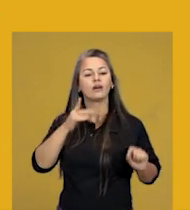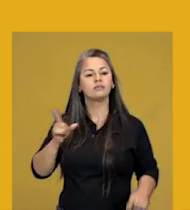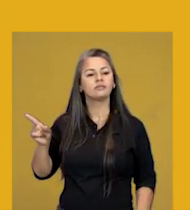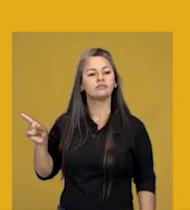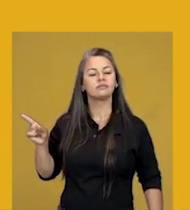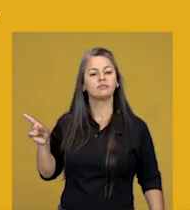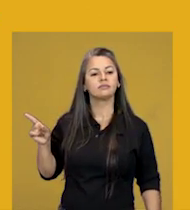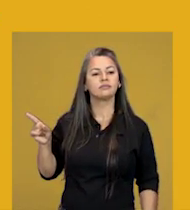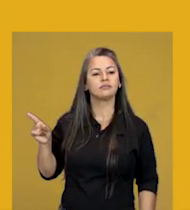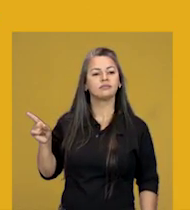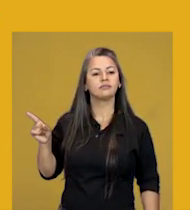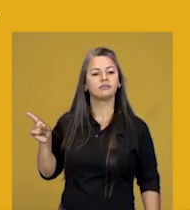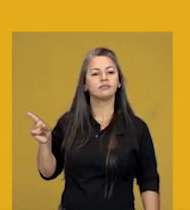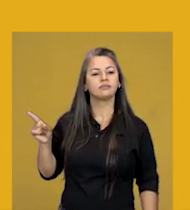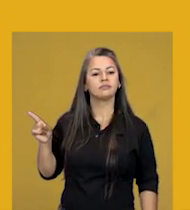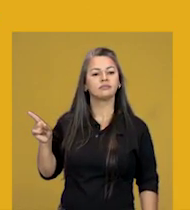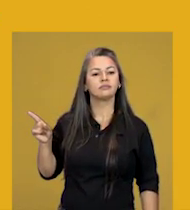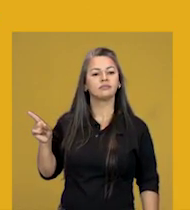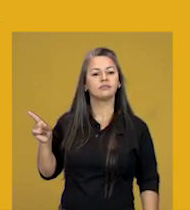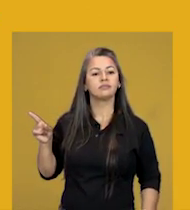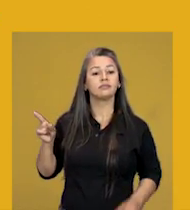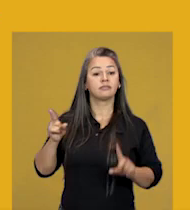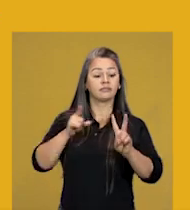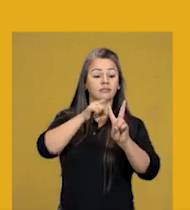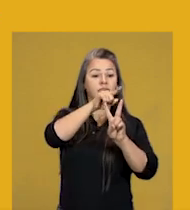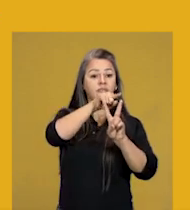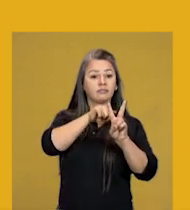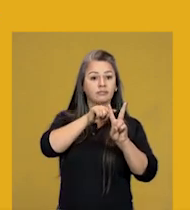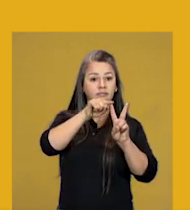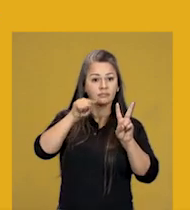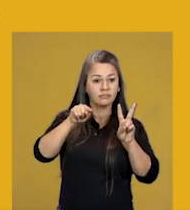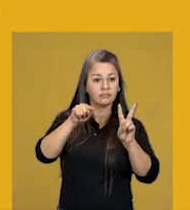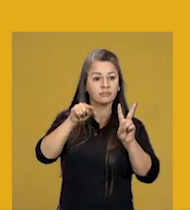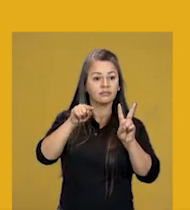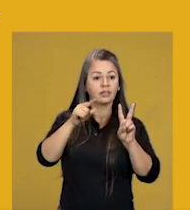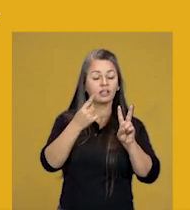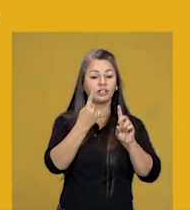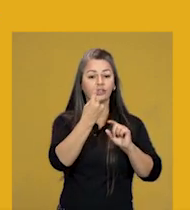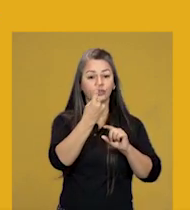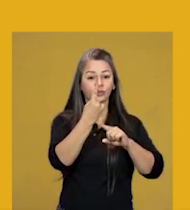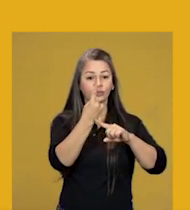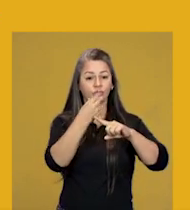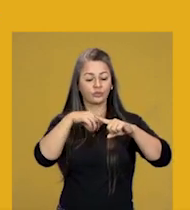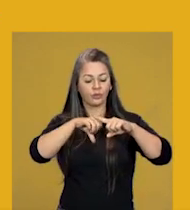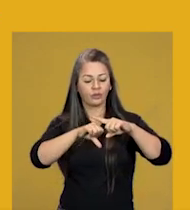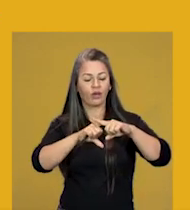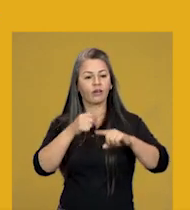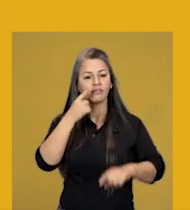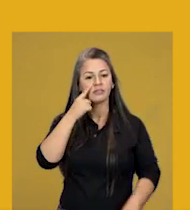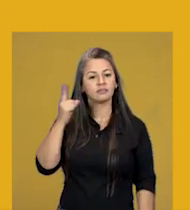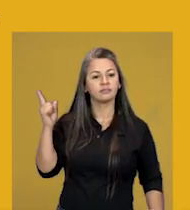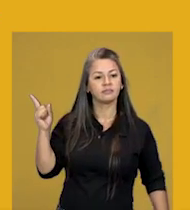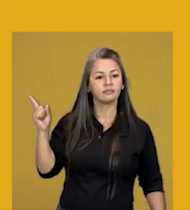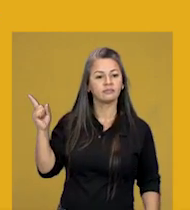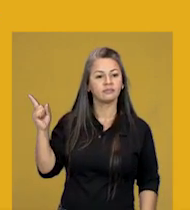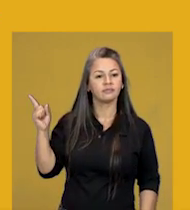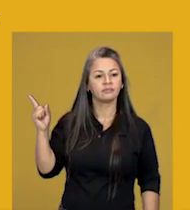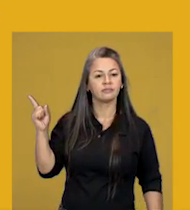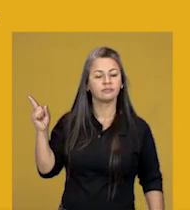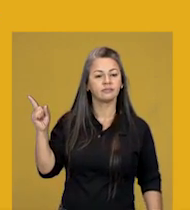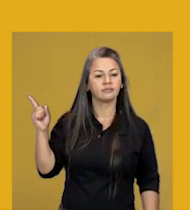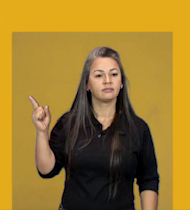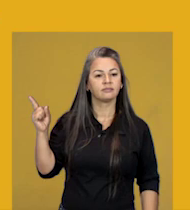simples, é só tirar a raiz quadrada de 1 sobre 9. Né? Tirando a raiz quadrada de 1 sobre 9 é